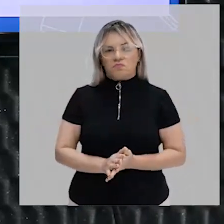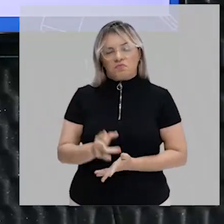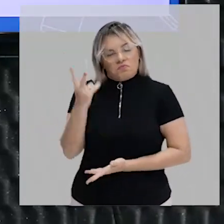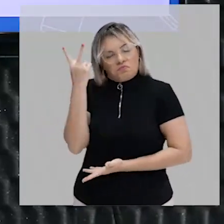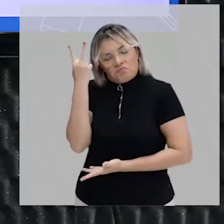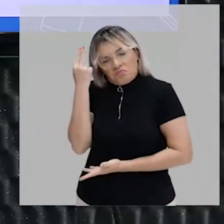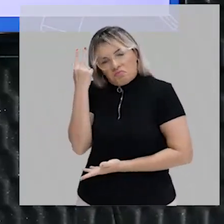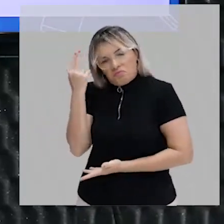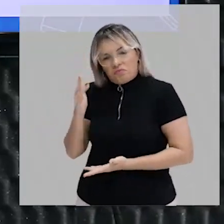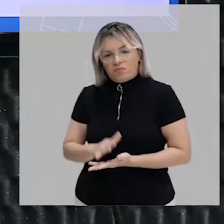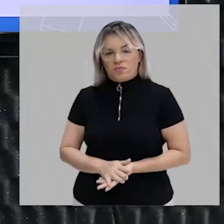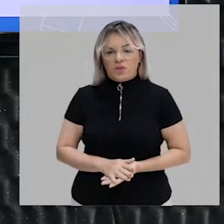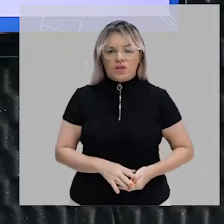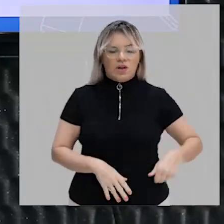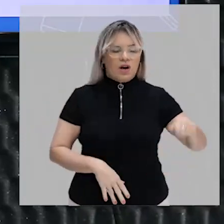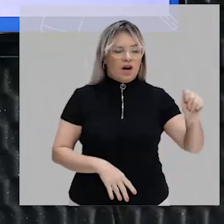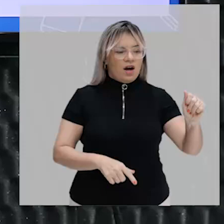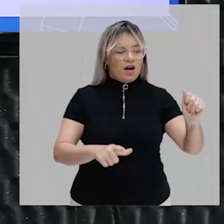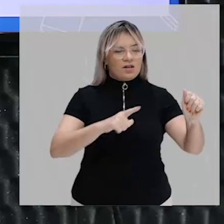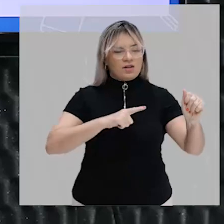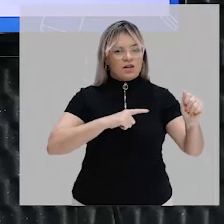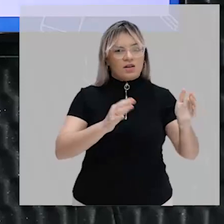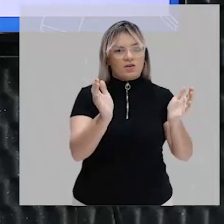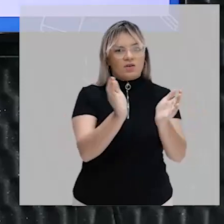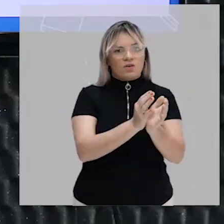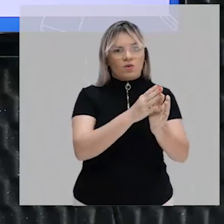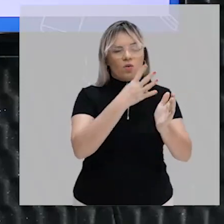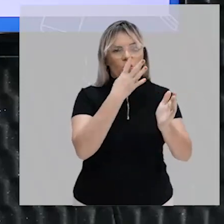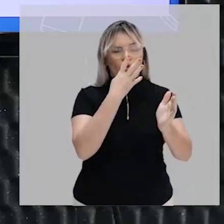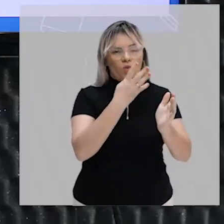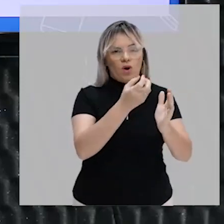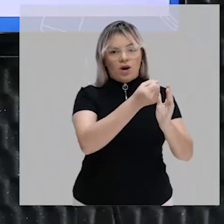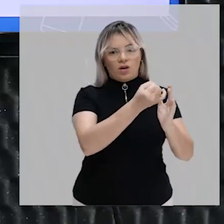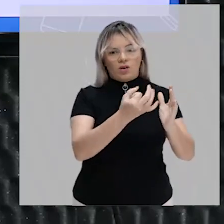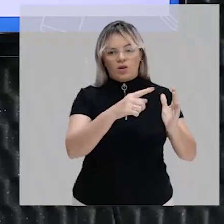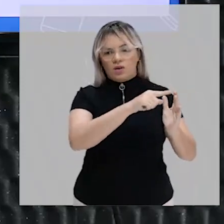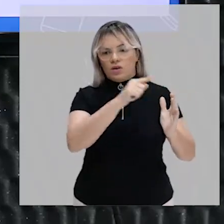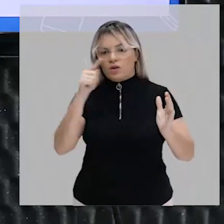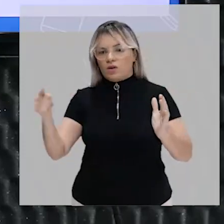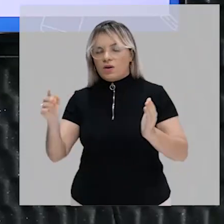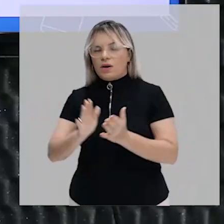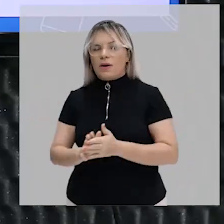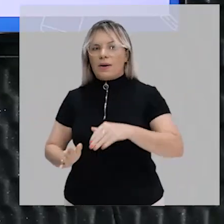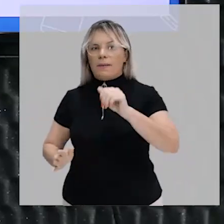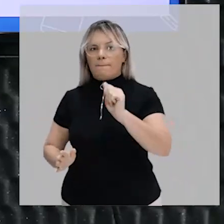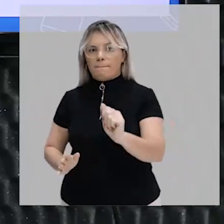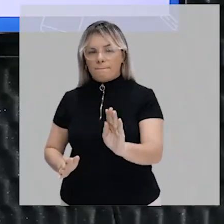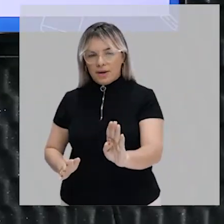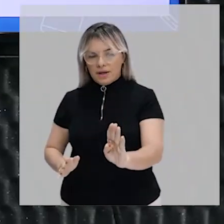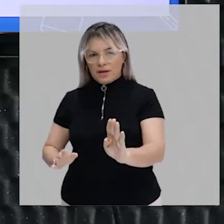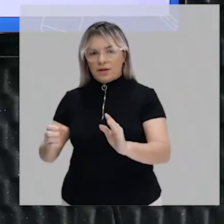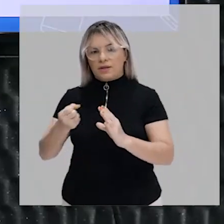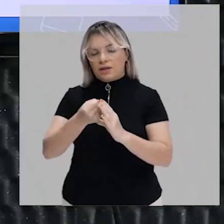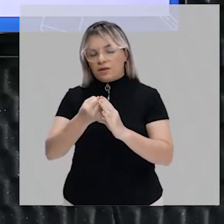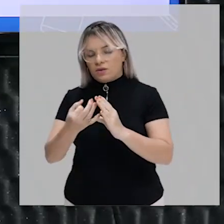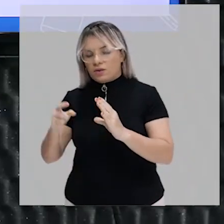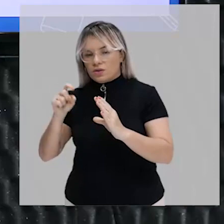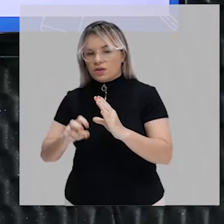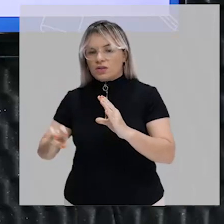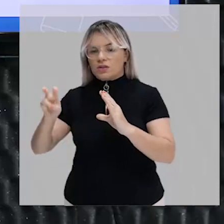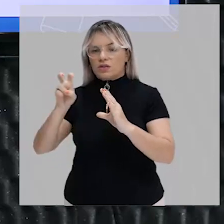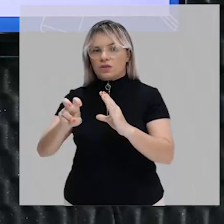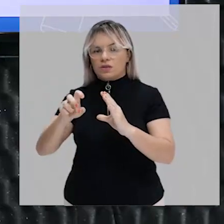pensaria o quê? A tem 4 elementos, B, 5 elementos, 4 mais 5, 9. Isso estaria correto?